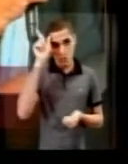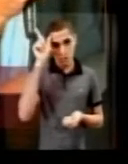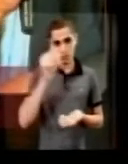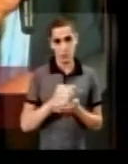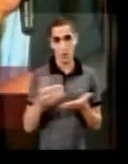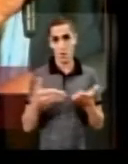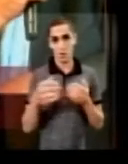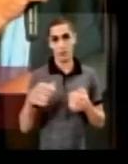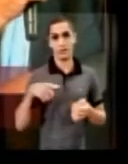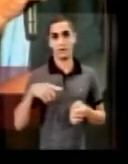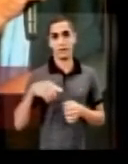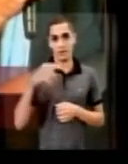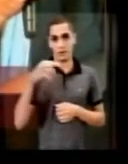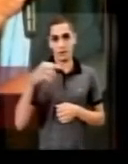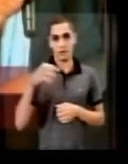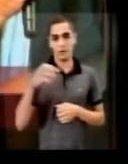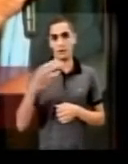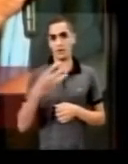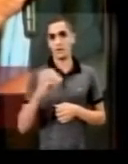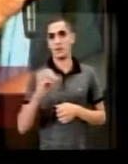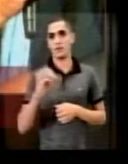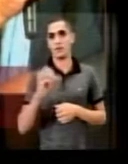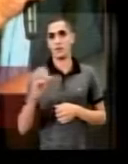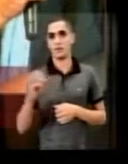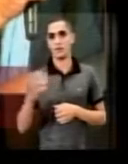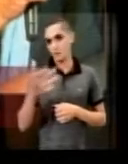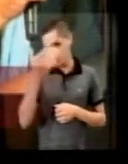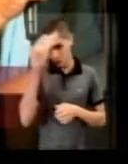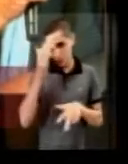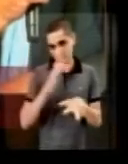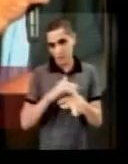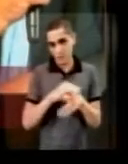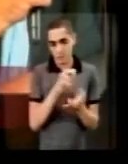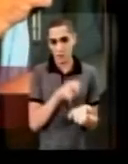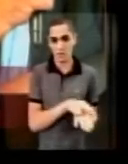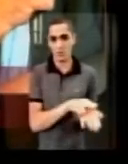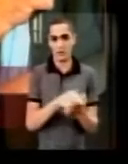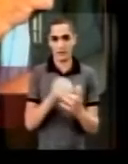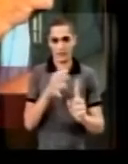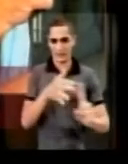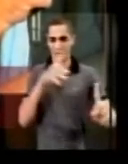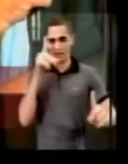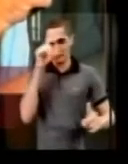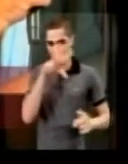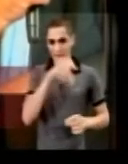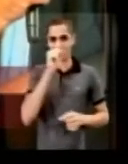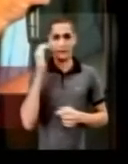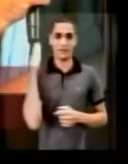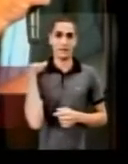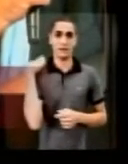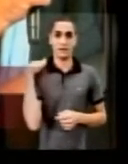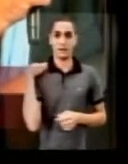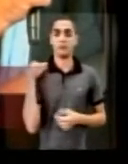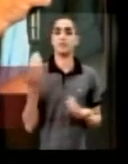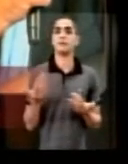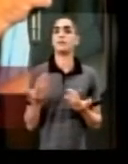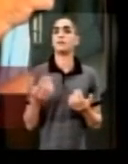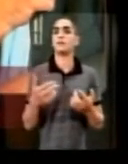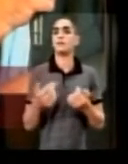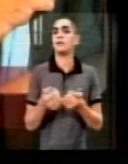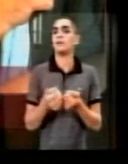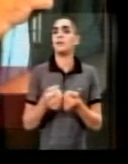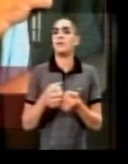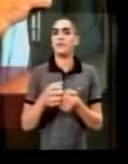nós tínhamos 300 casos internados com síndrome respiratória aguda grave, sendo que desses 103